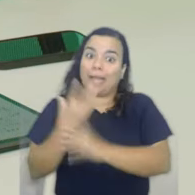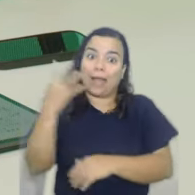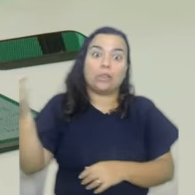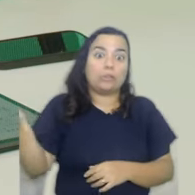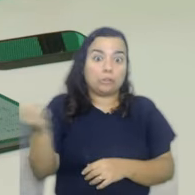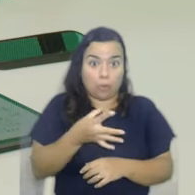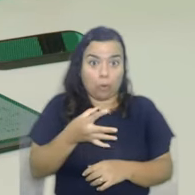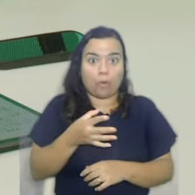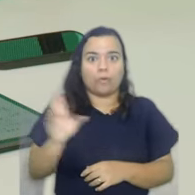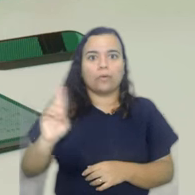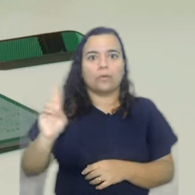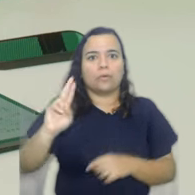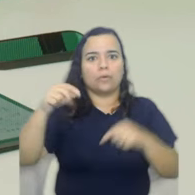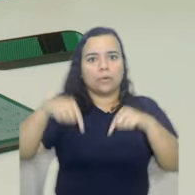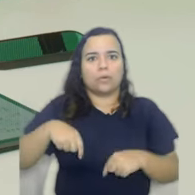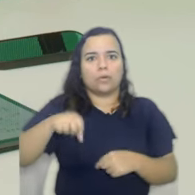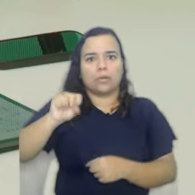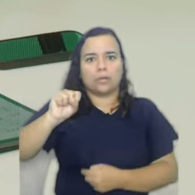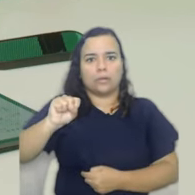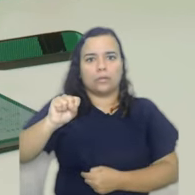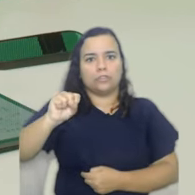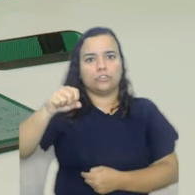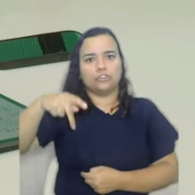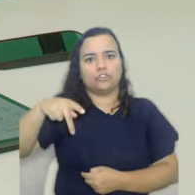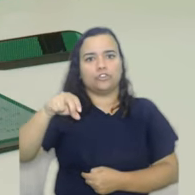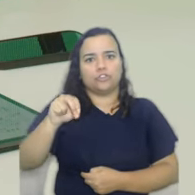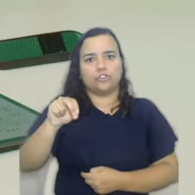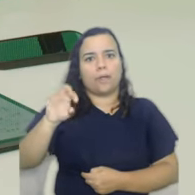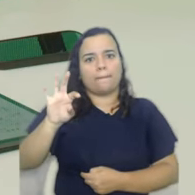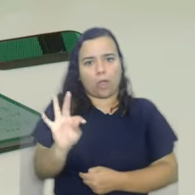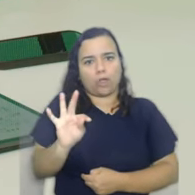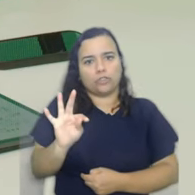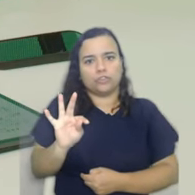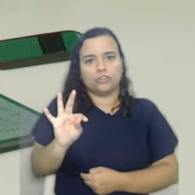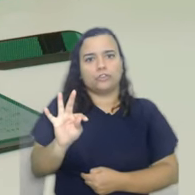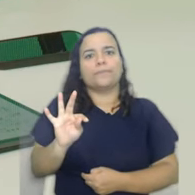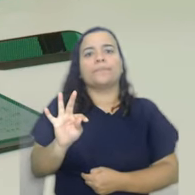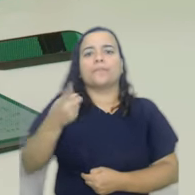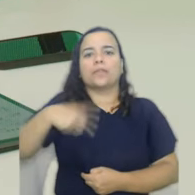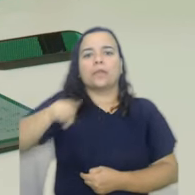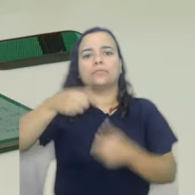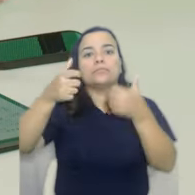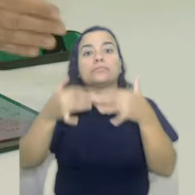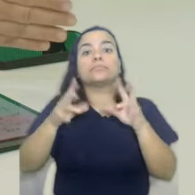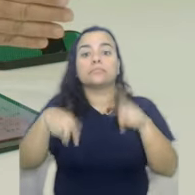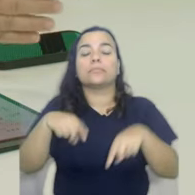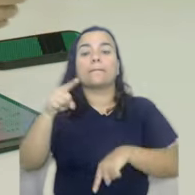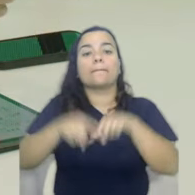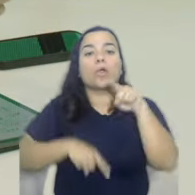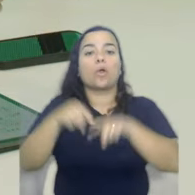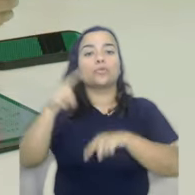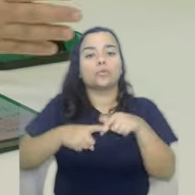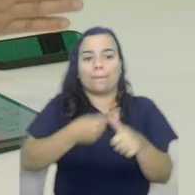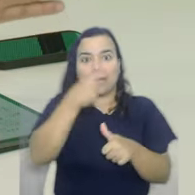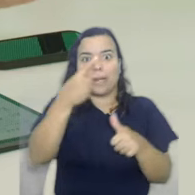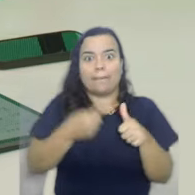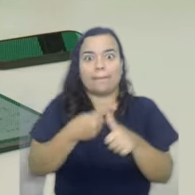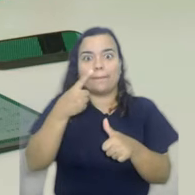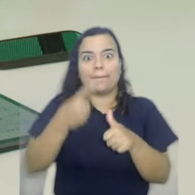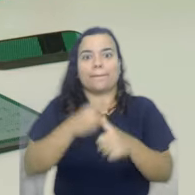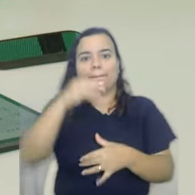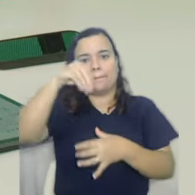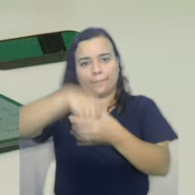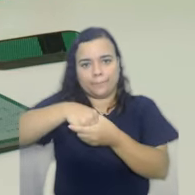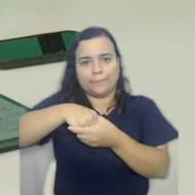a gente chama de Spot Farm que é justamente o nosso primeiro produto realmente porteira para dentro é entrar na vida do